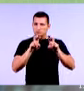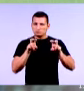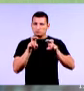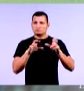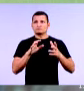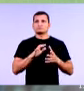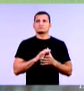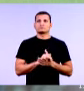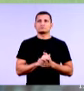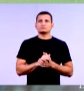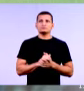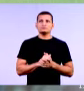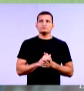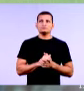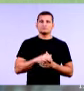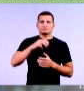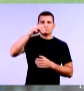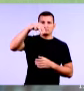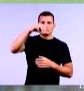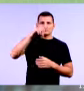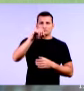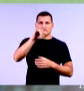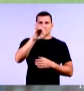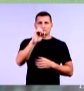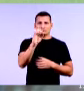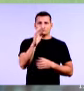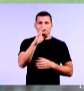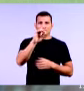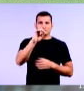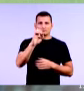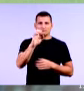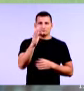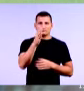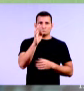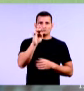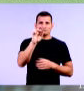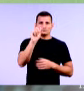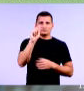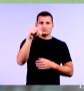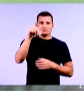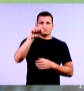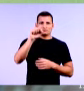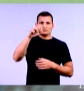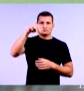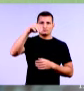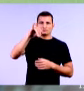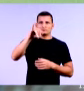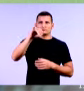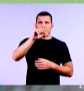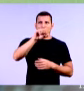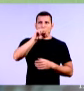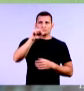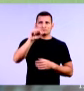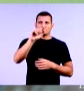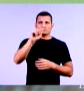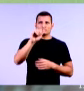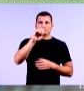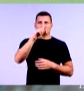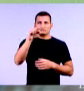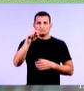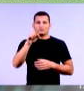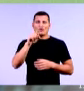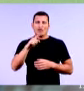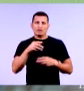dados. Meio de transmissão é o meio físico por meio do qual os dados